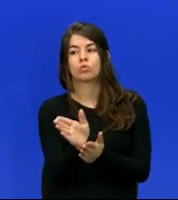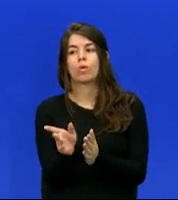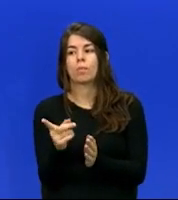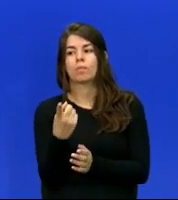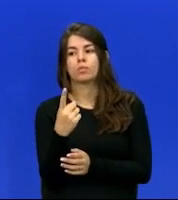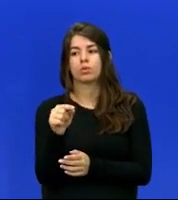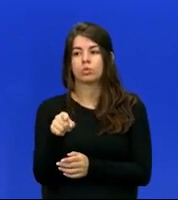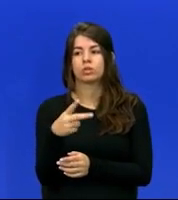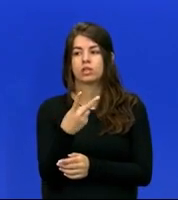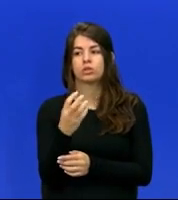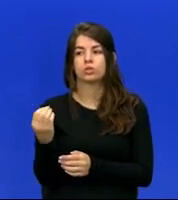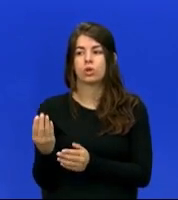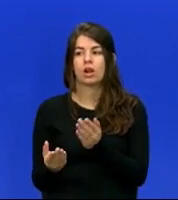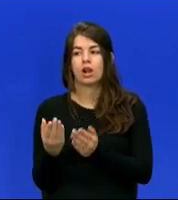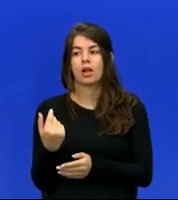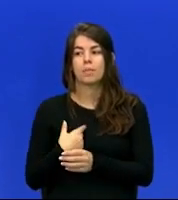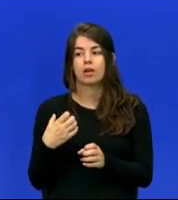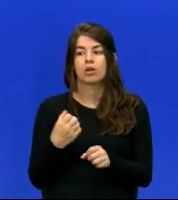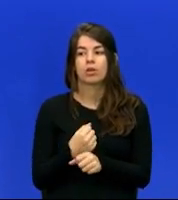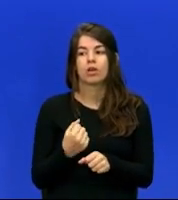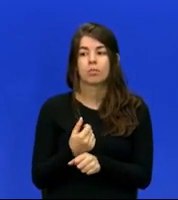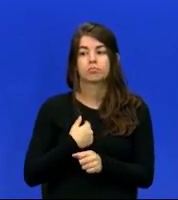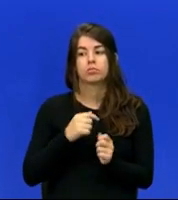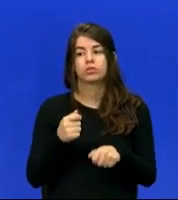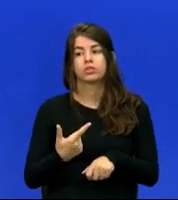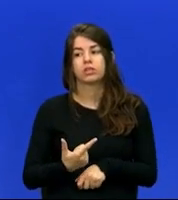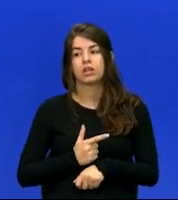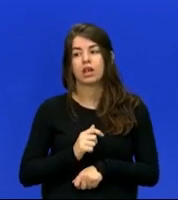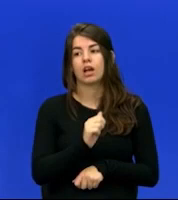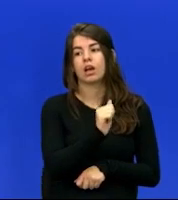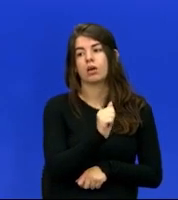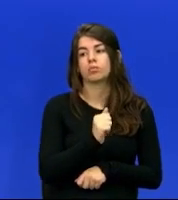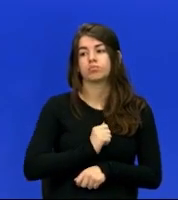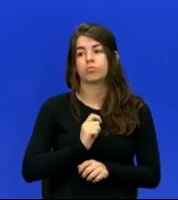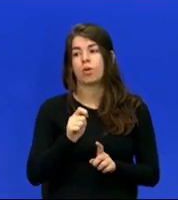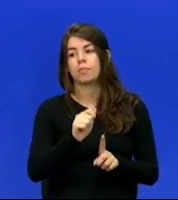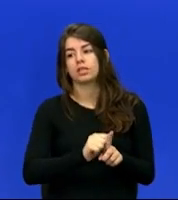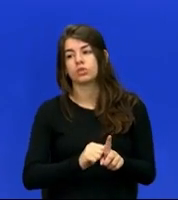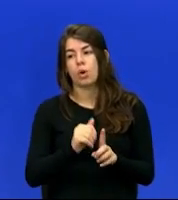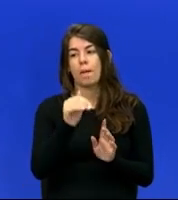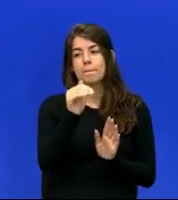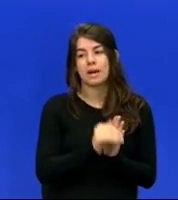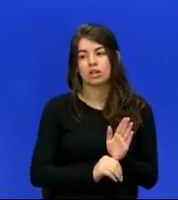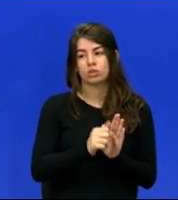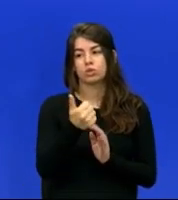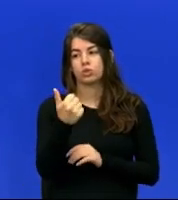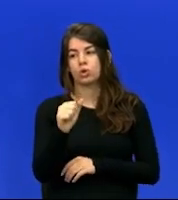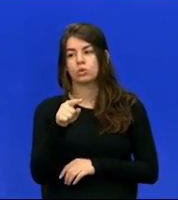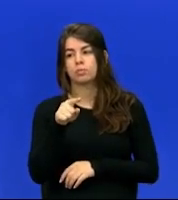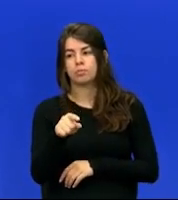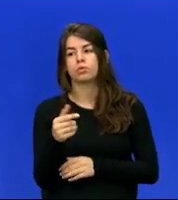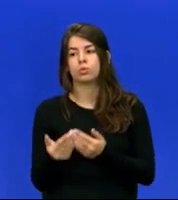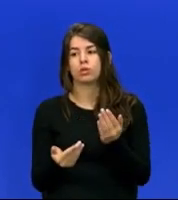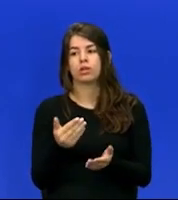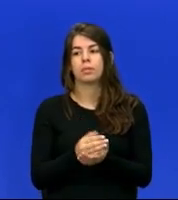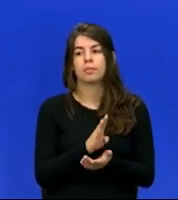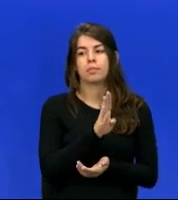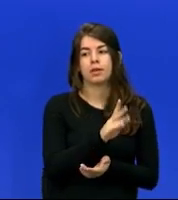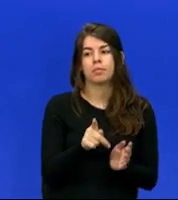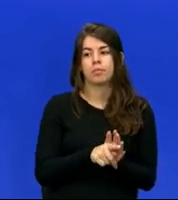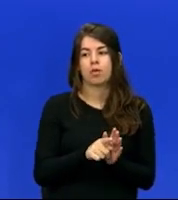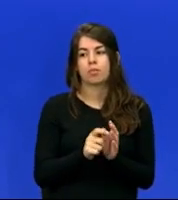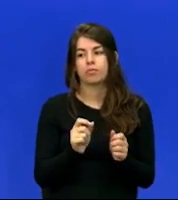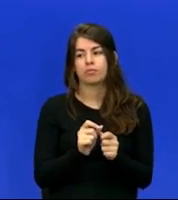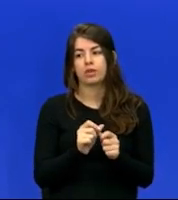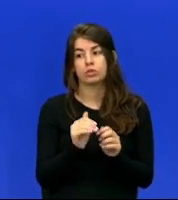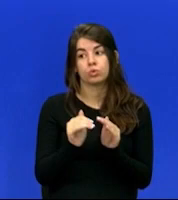Então, calcular as probabilidades para se ter A, uma produção mensal inferior a 11.000 toneladas, B, uma